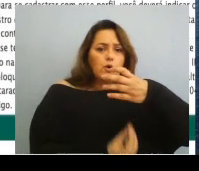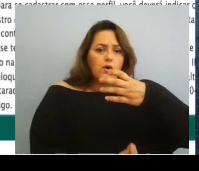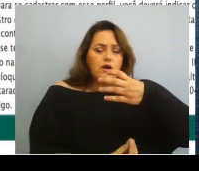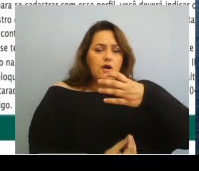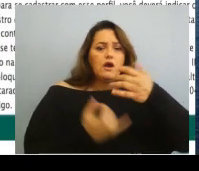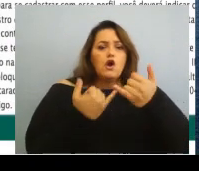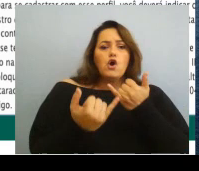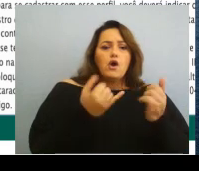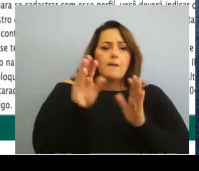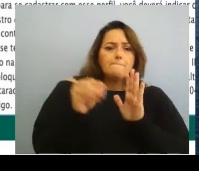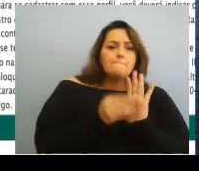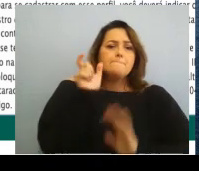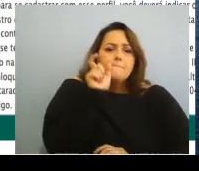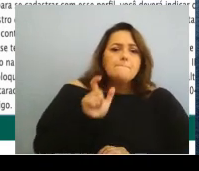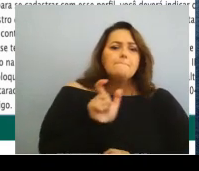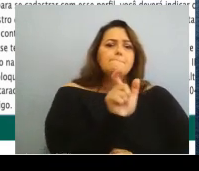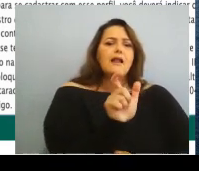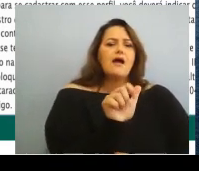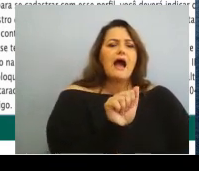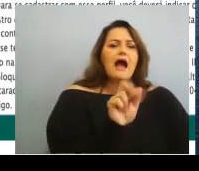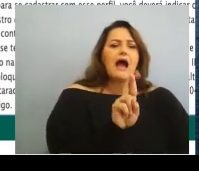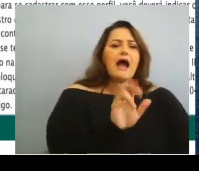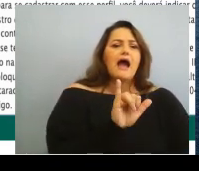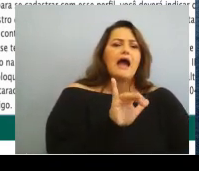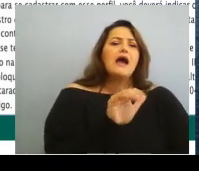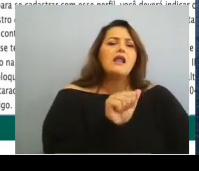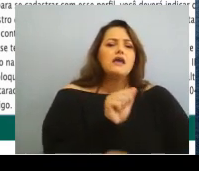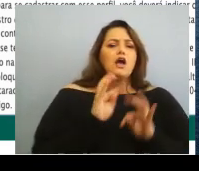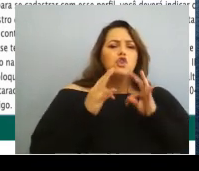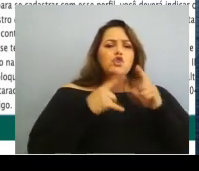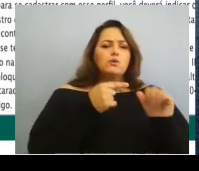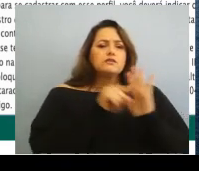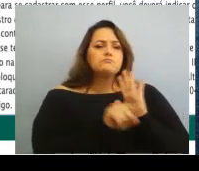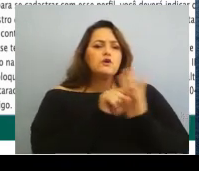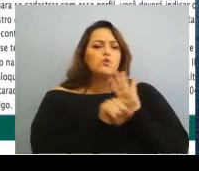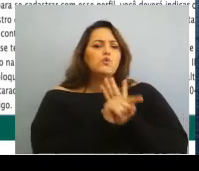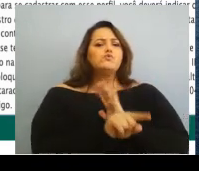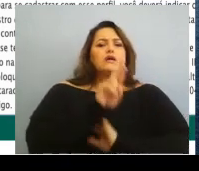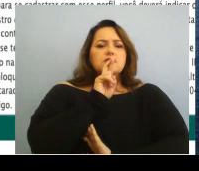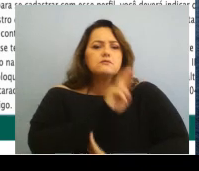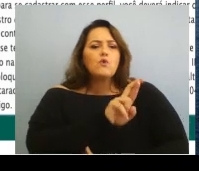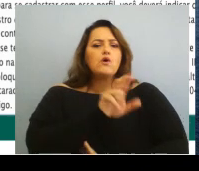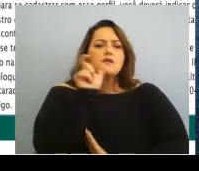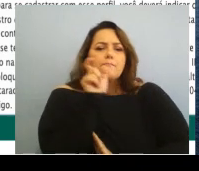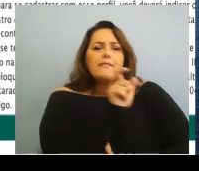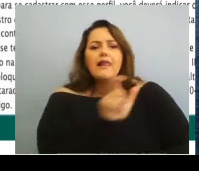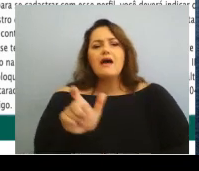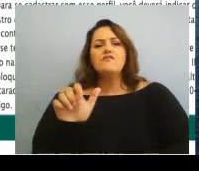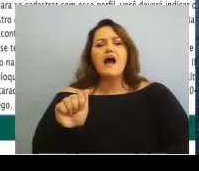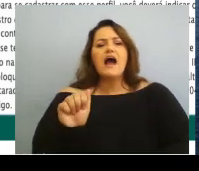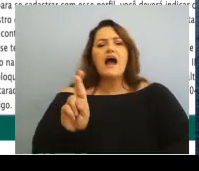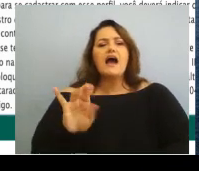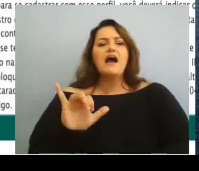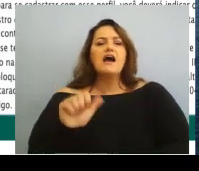palavra areia. Todas as perguntas e respostas que contenham a palavra areia vão